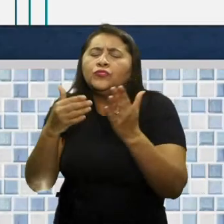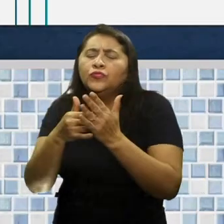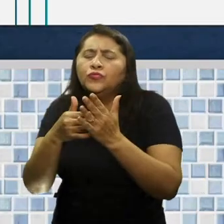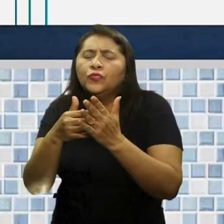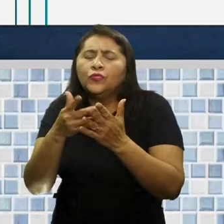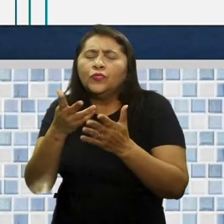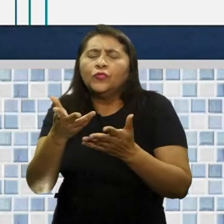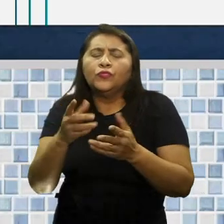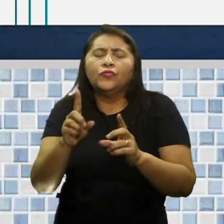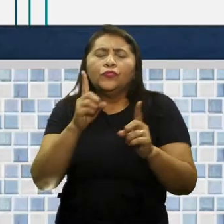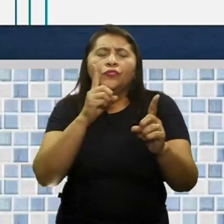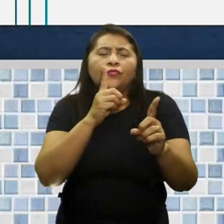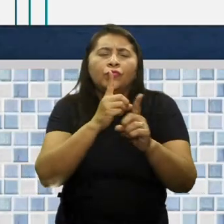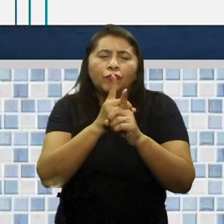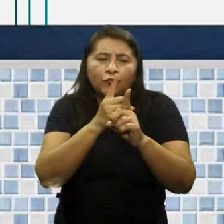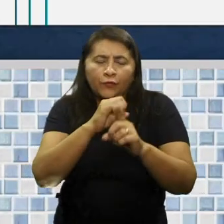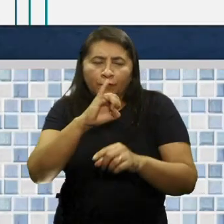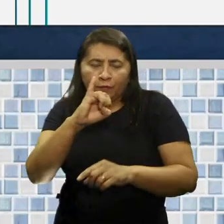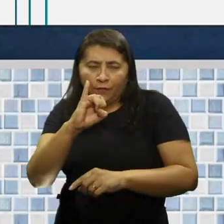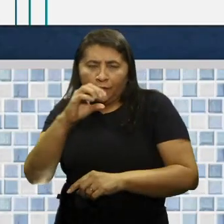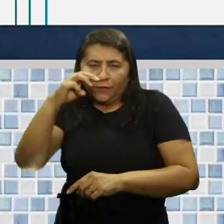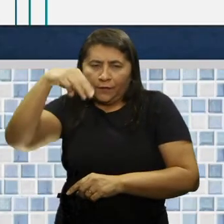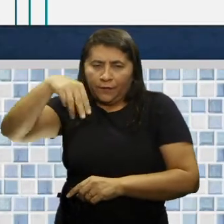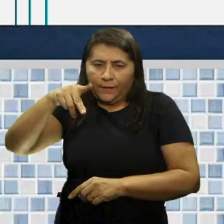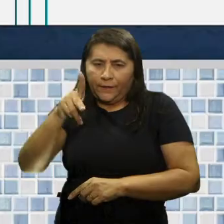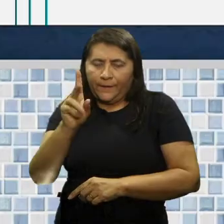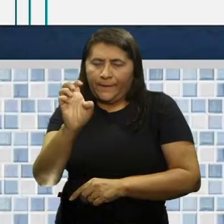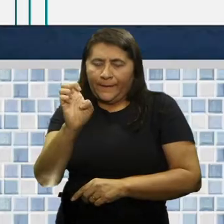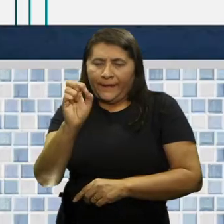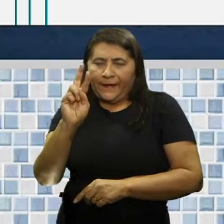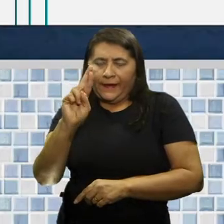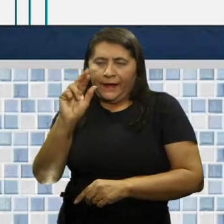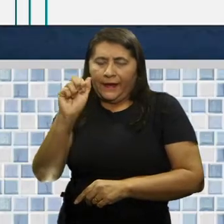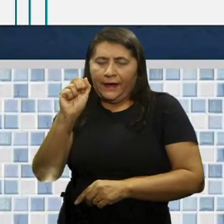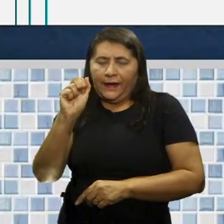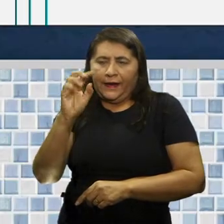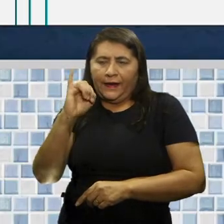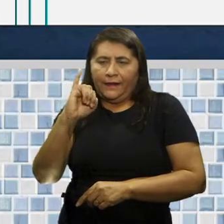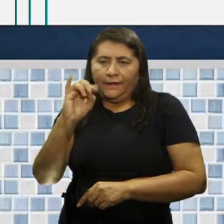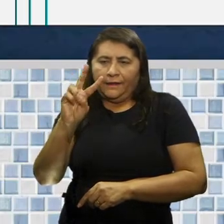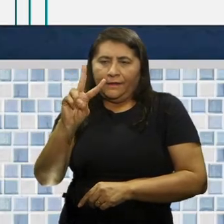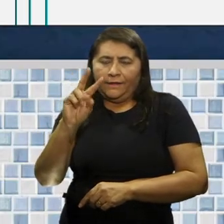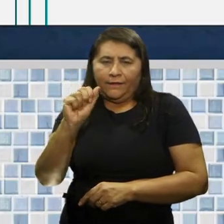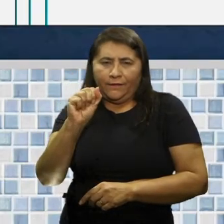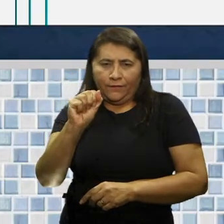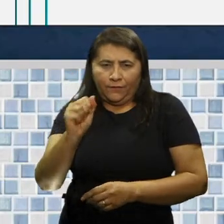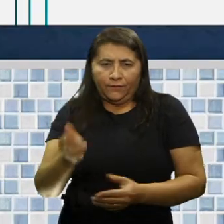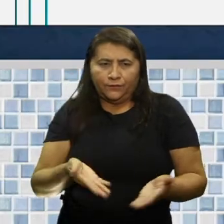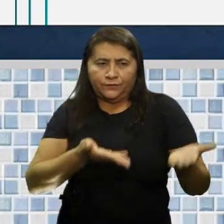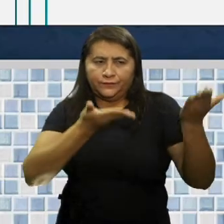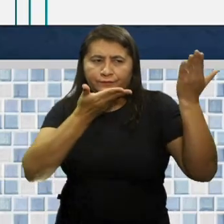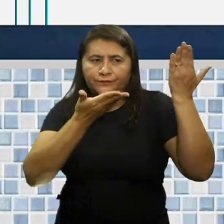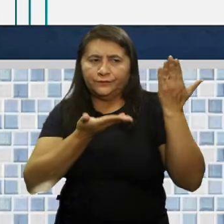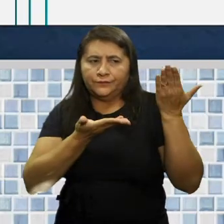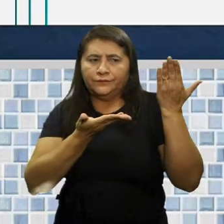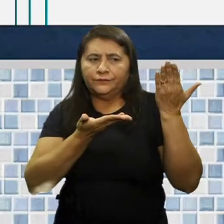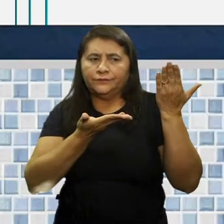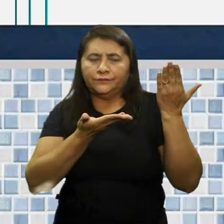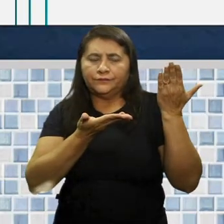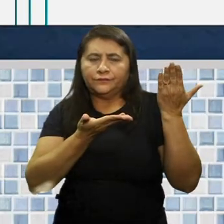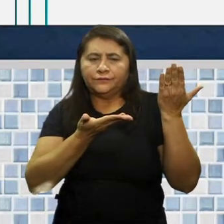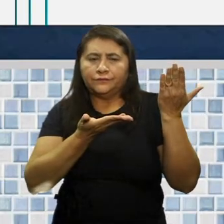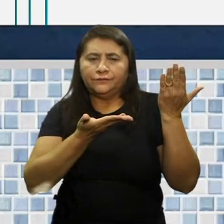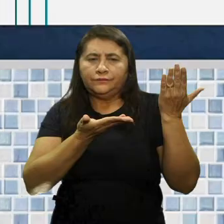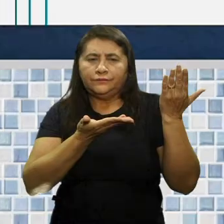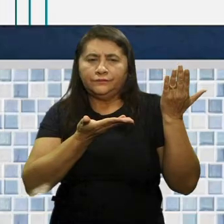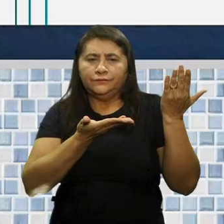vocês encontram a forma imperativa, tá bom? Vamos lá. Now, using a dictionary